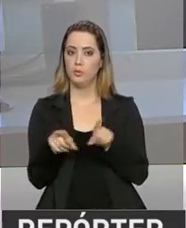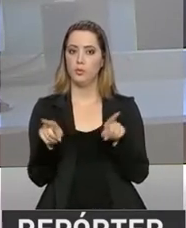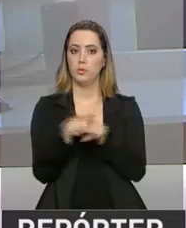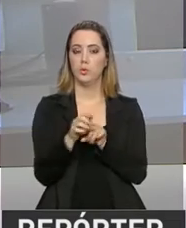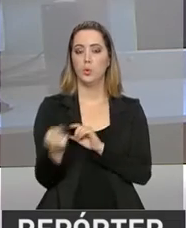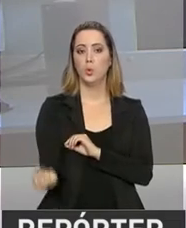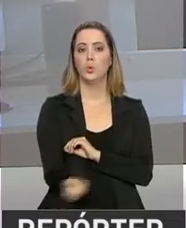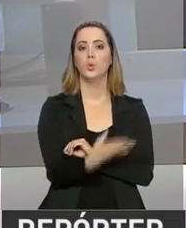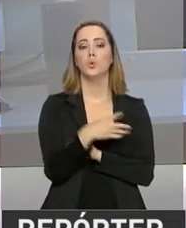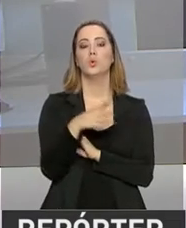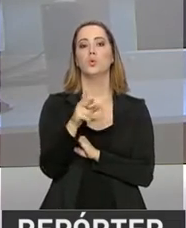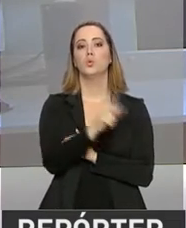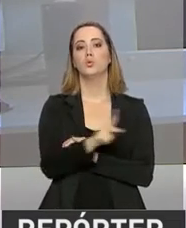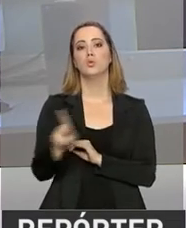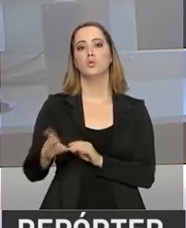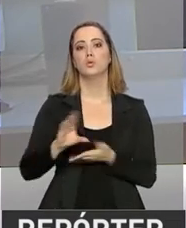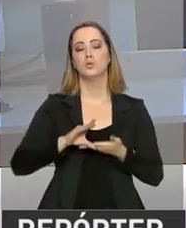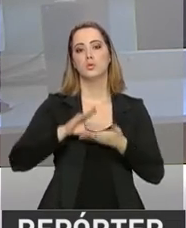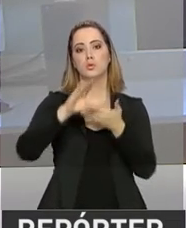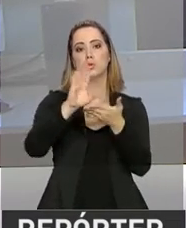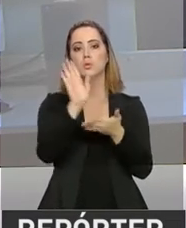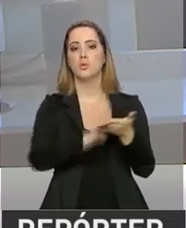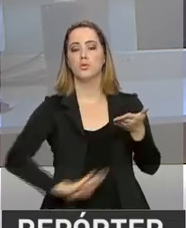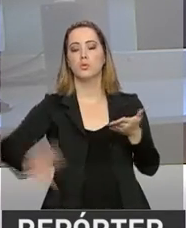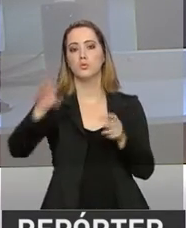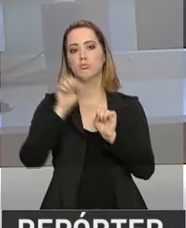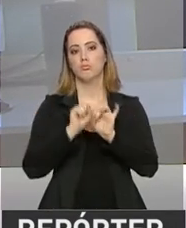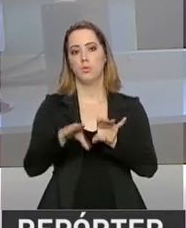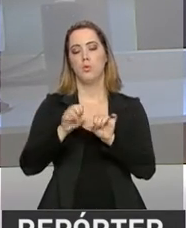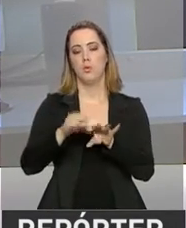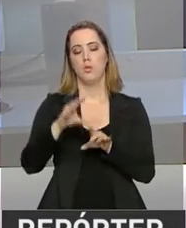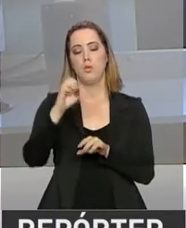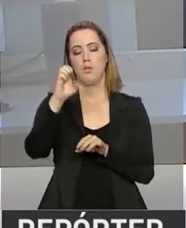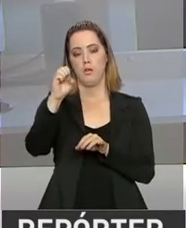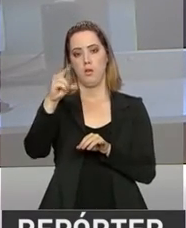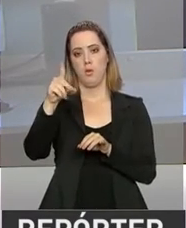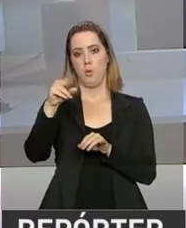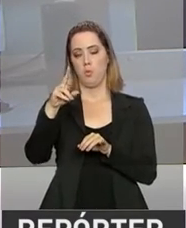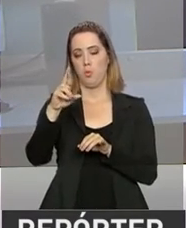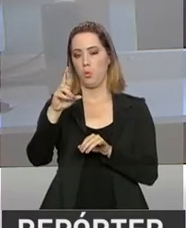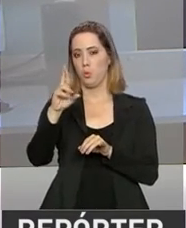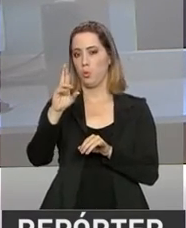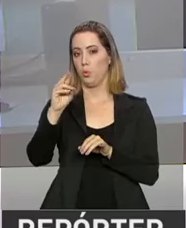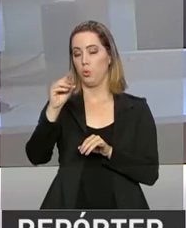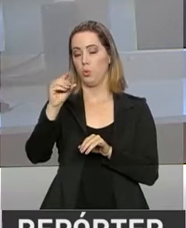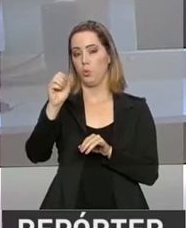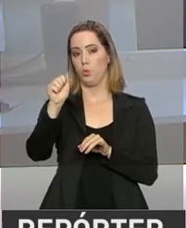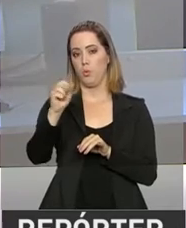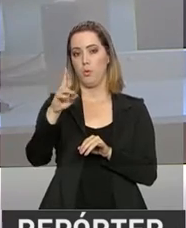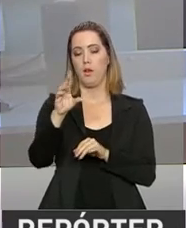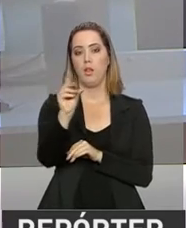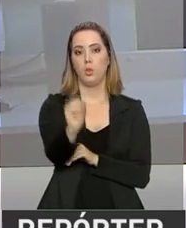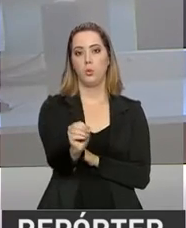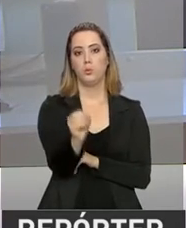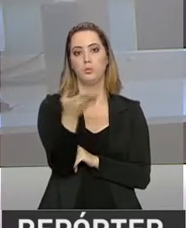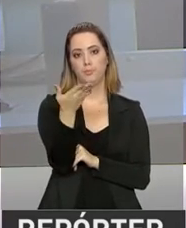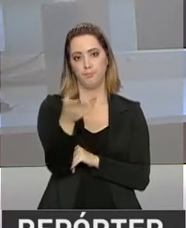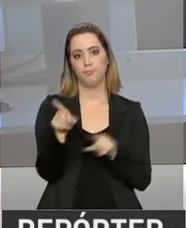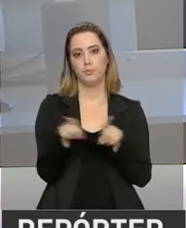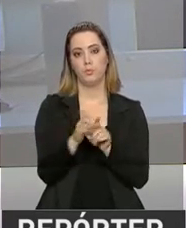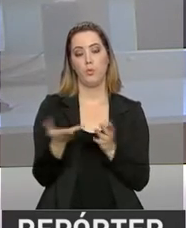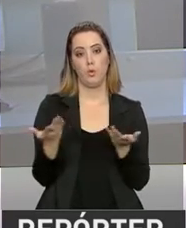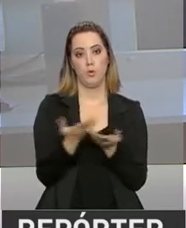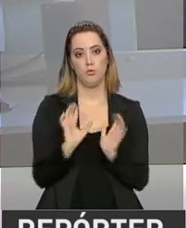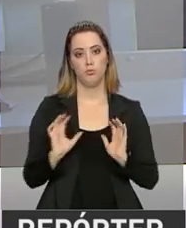é o novo presidente do conselho nacional de educação deixamos foi secretário de educação em santa catarina durante solenidade de posse